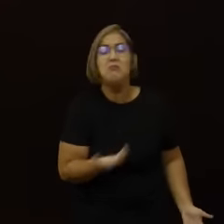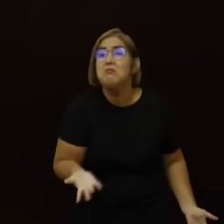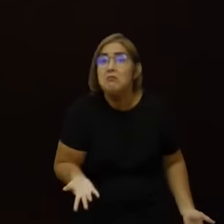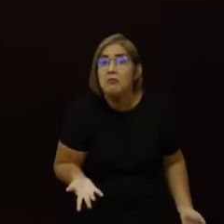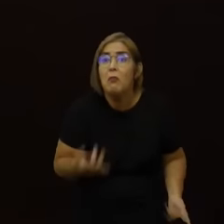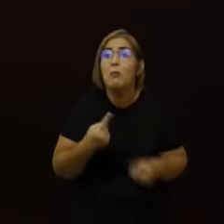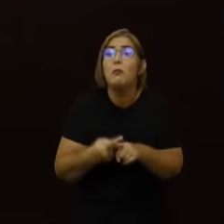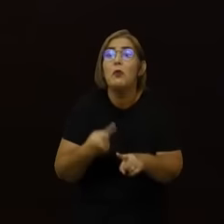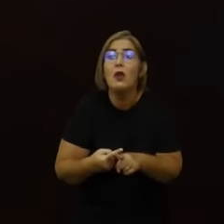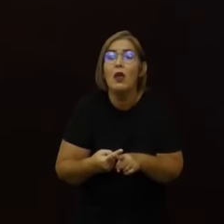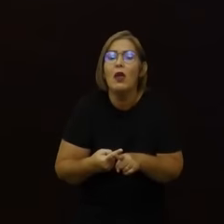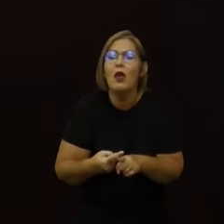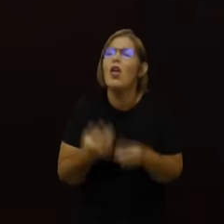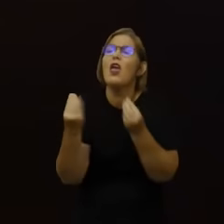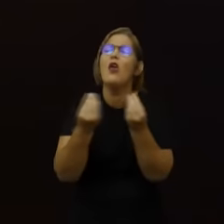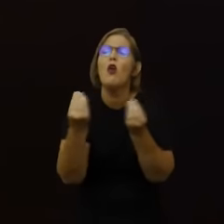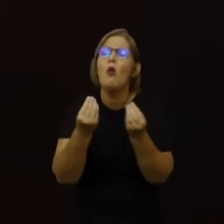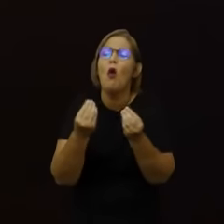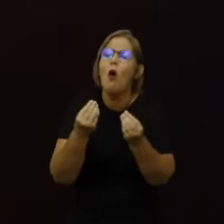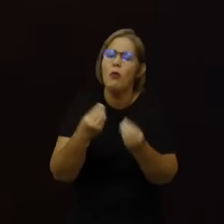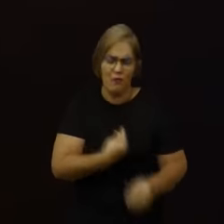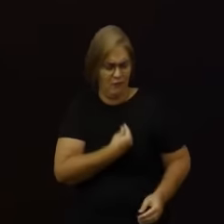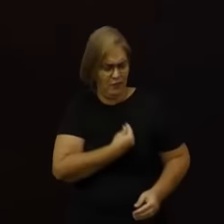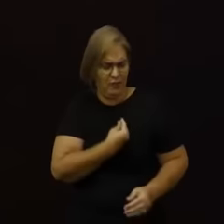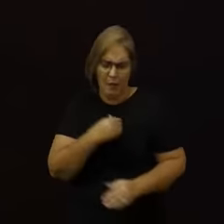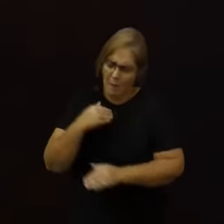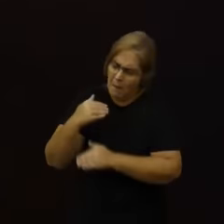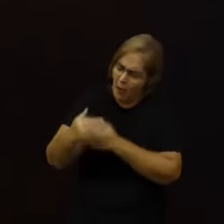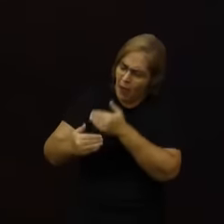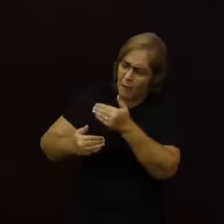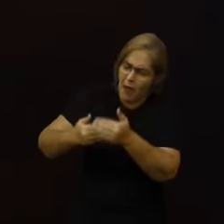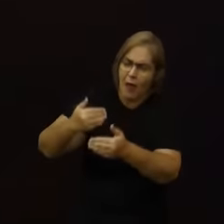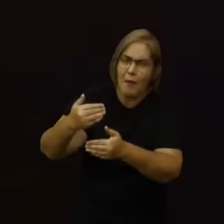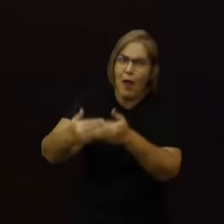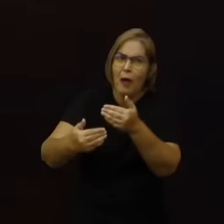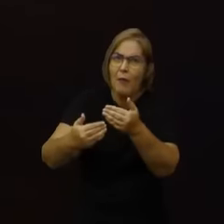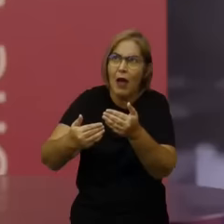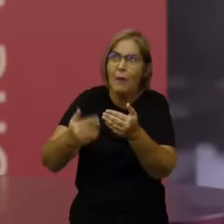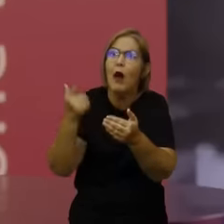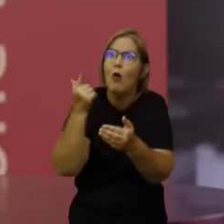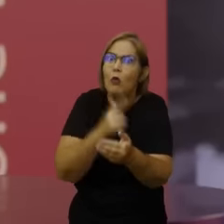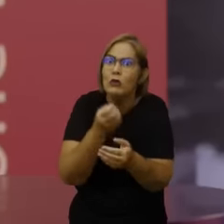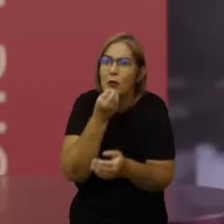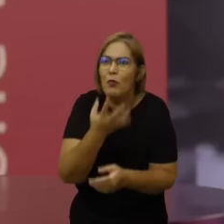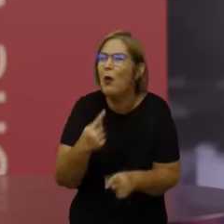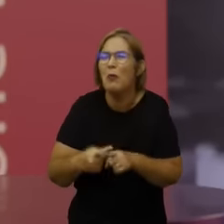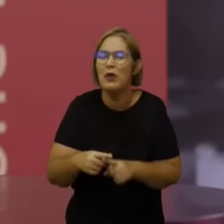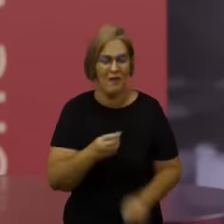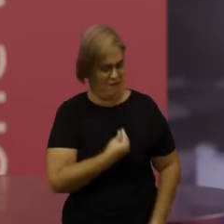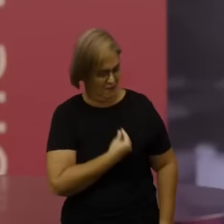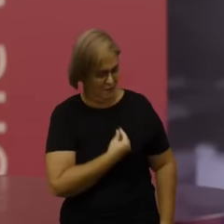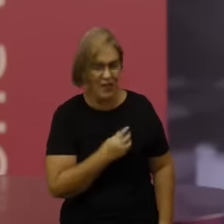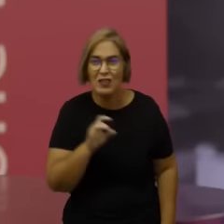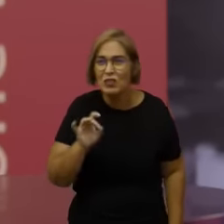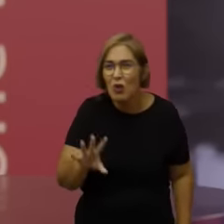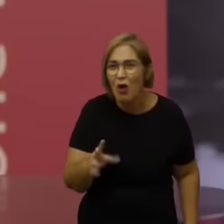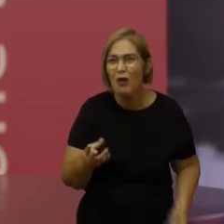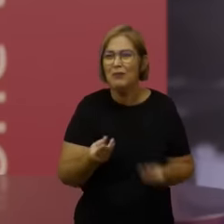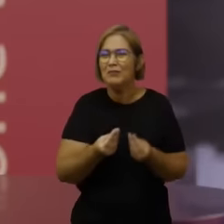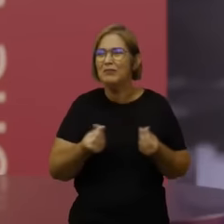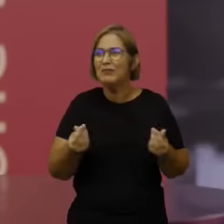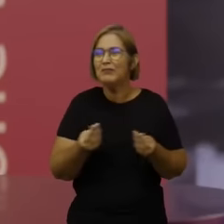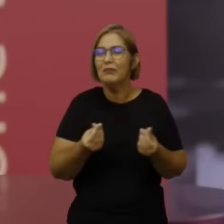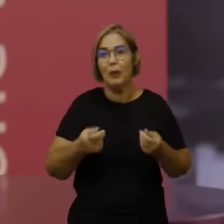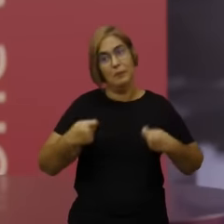como é que nós vamos conduzir a nossa vida para que ela seja minimamente boa. Porque não basta viver, não é? É necessário